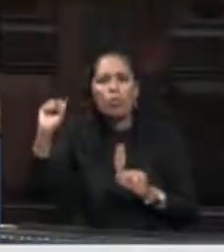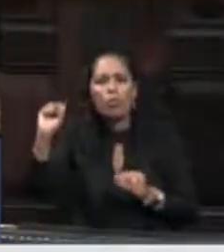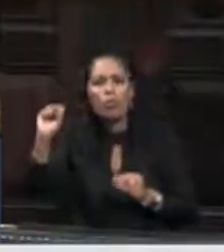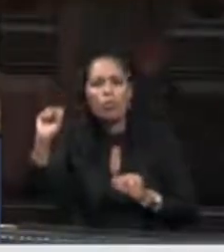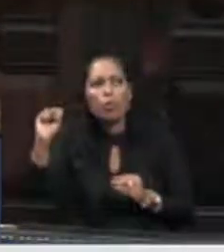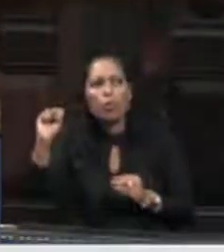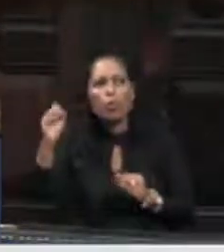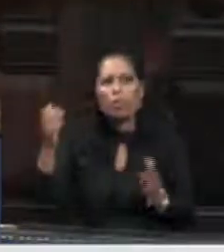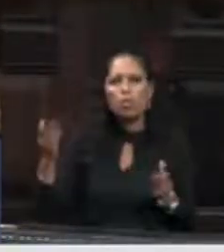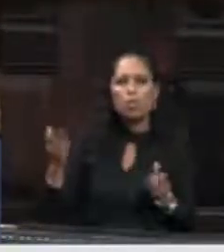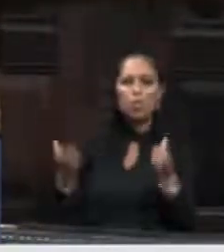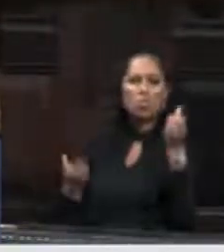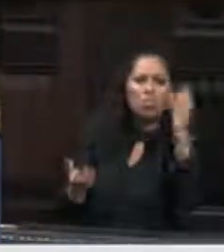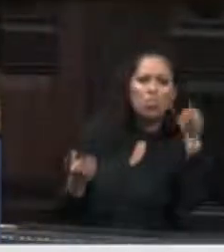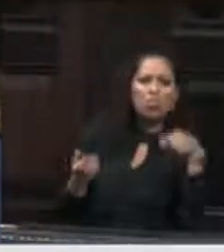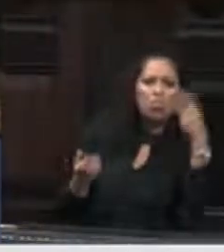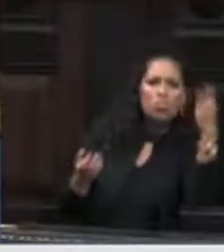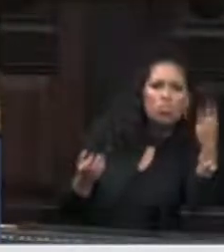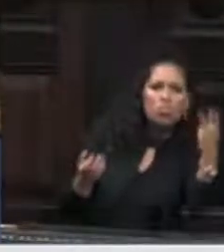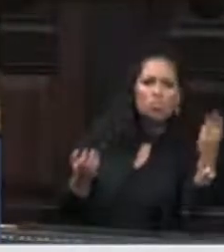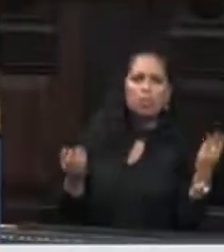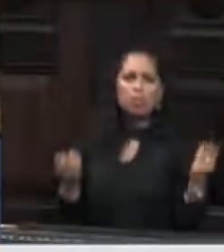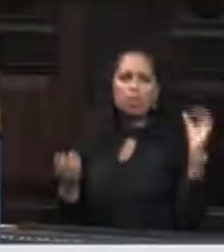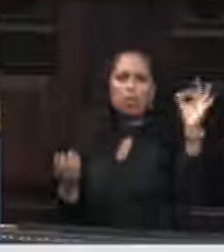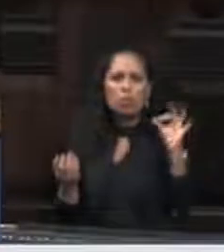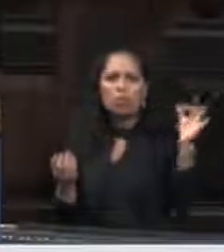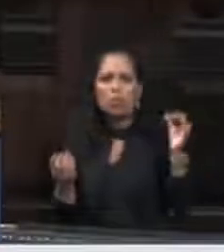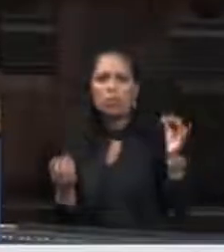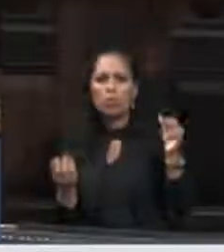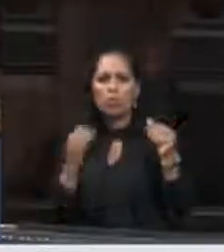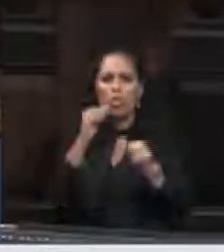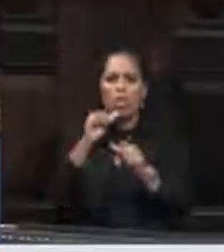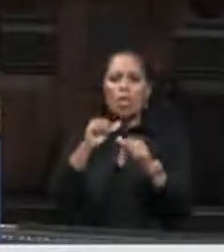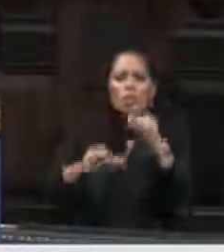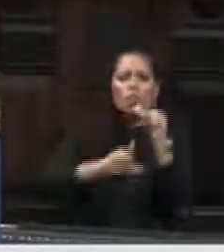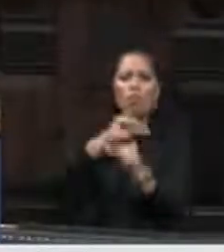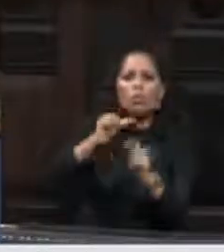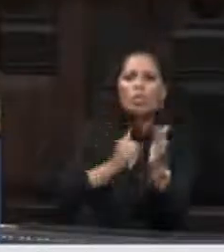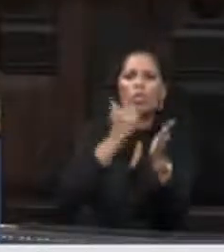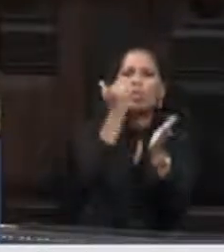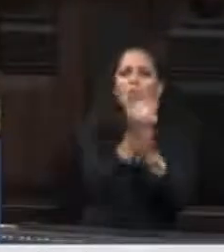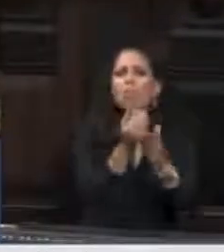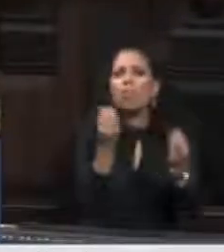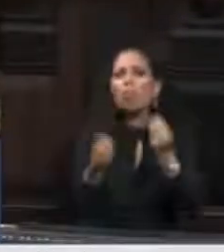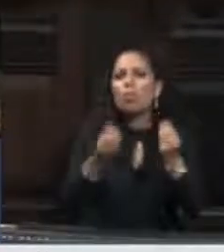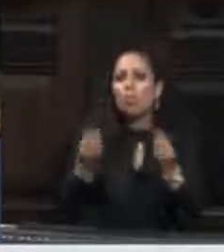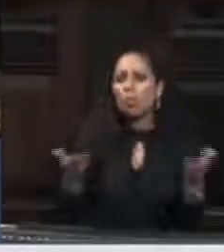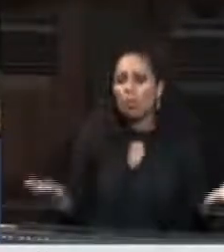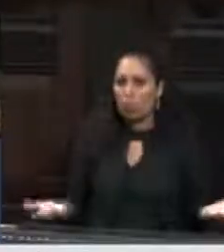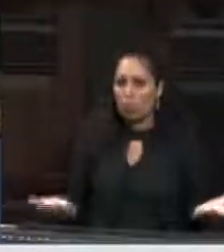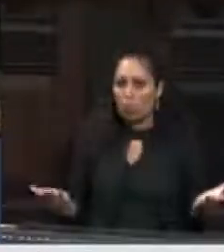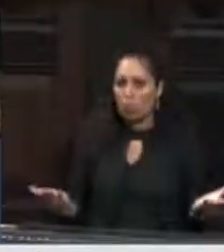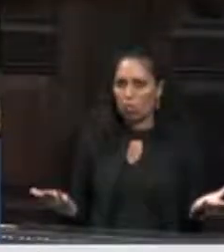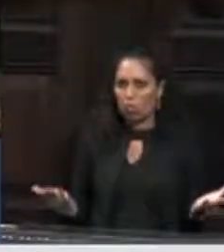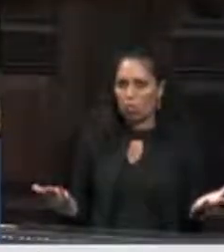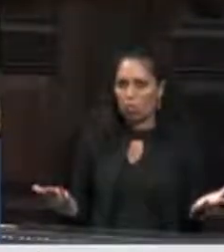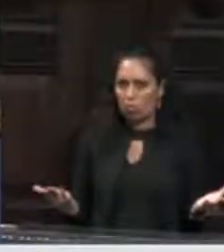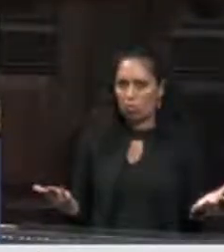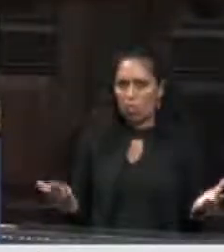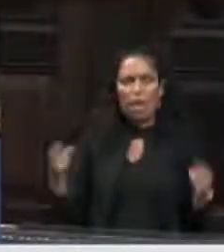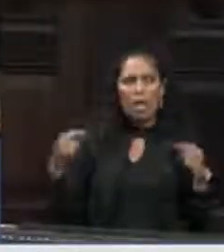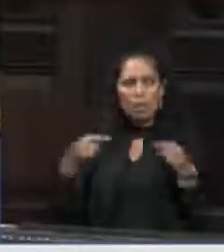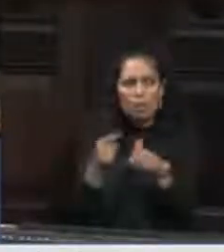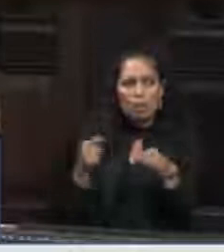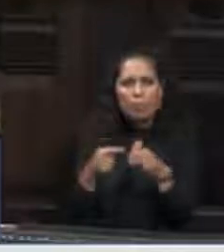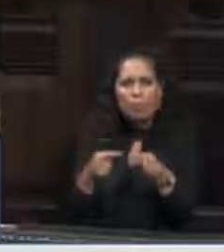um alinhamento ao percentual de reajuste do salário mínimo nacional. Chegaríamos a 4,61. Ele